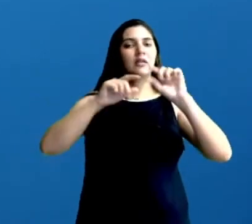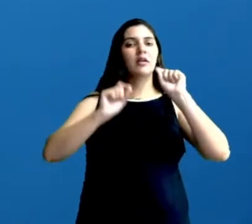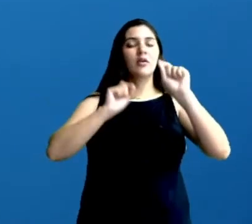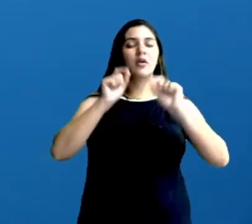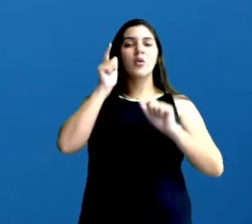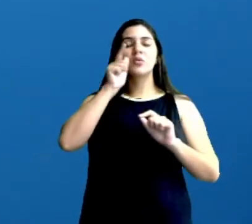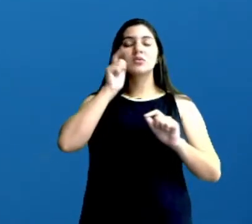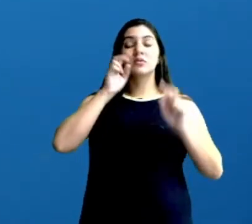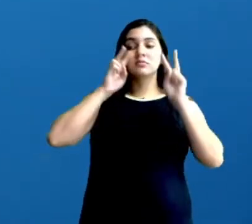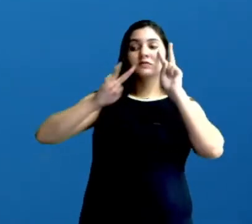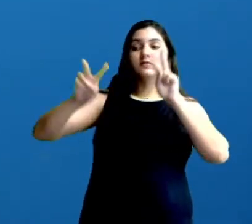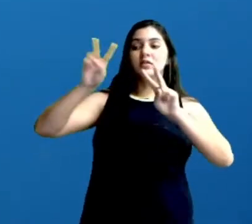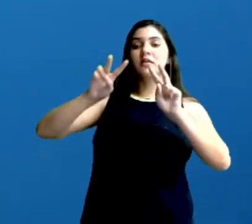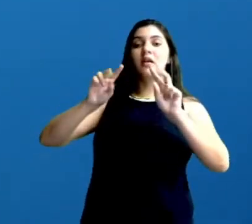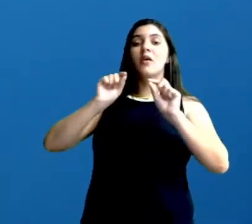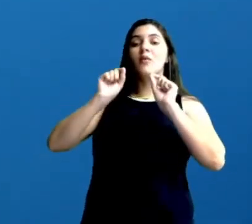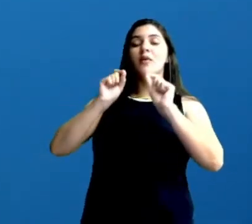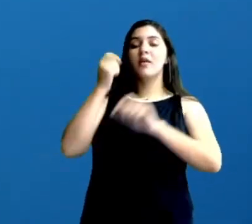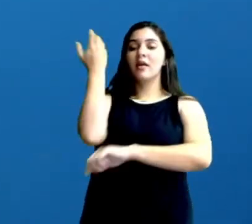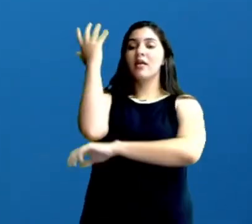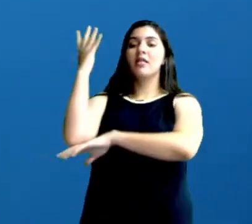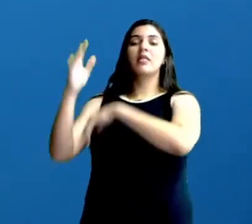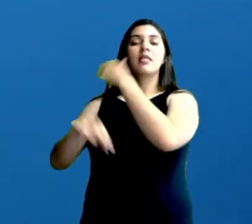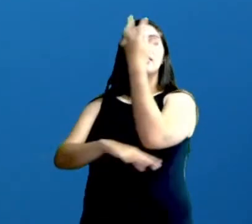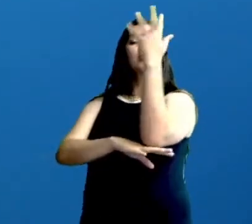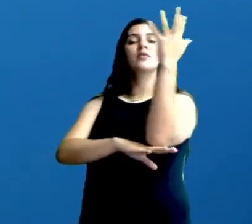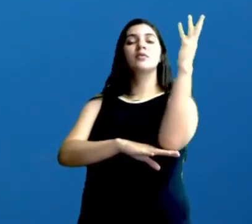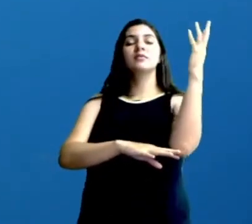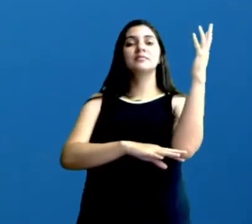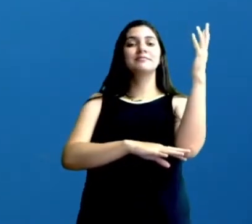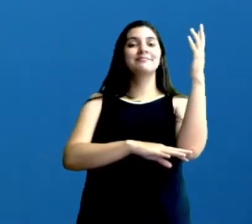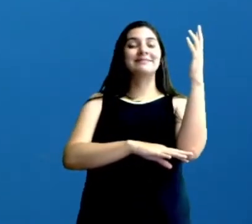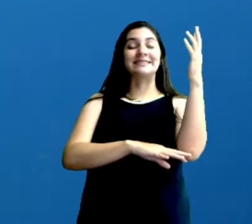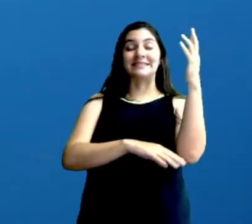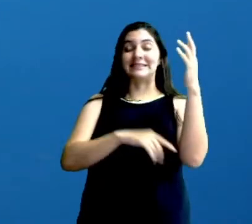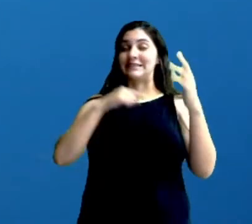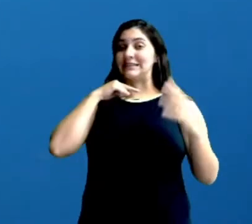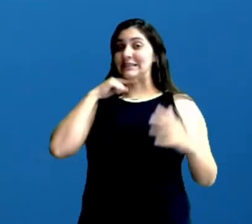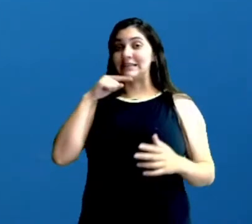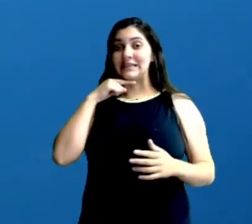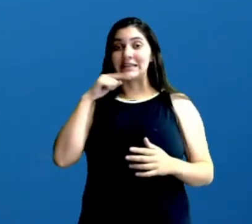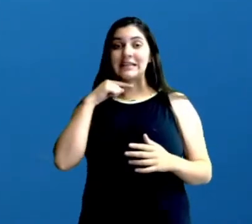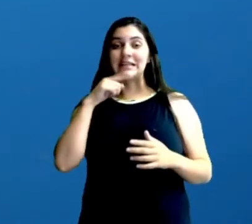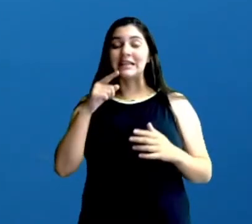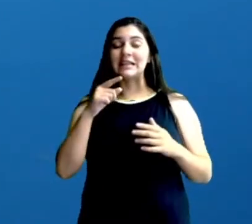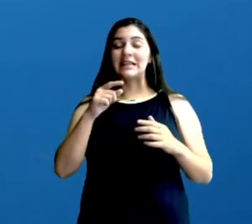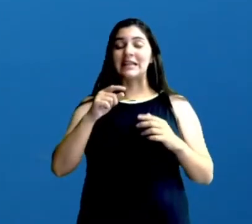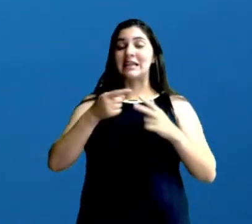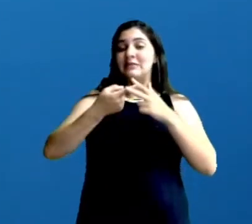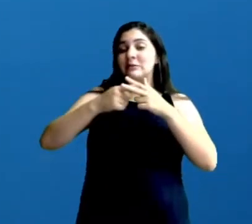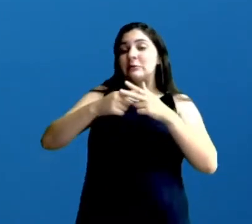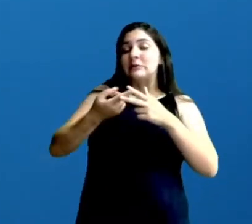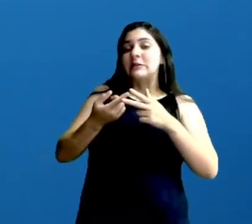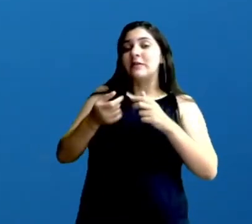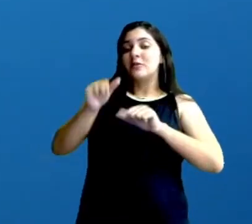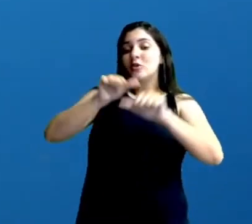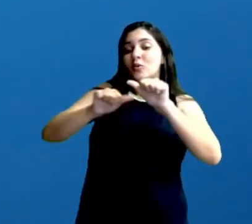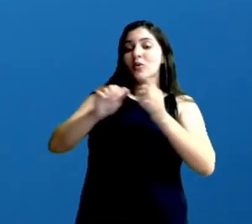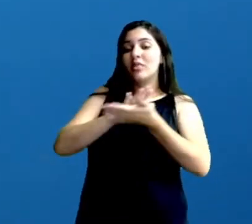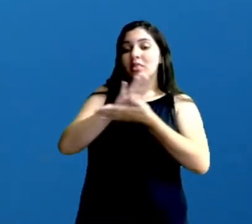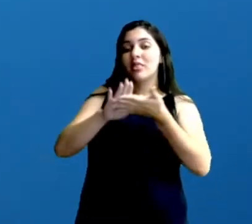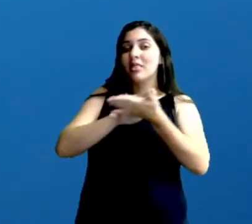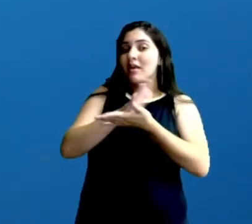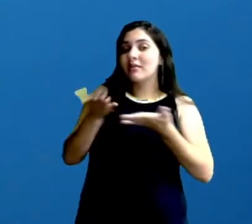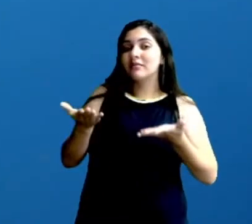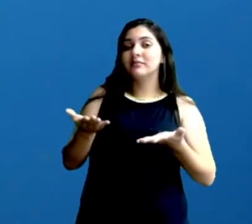natureza in natura, olha, intocável. Ninguém mexeu aí. A paisagem natural é aquela que não teve nenhum tipo